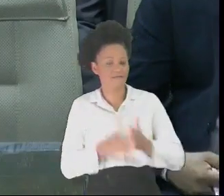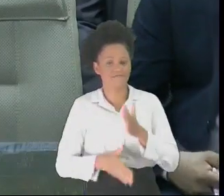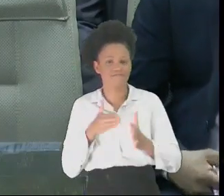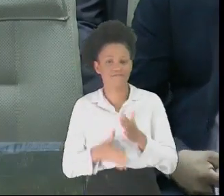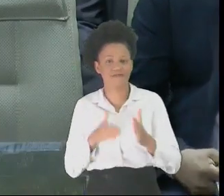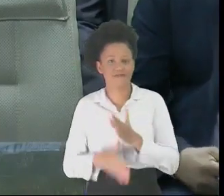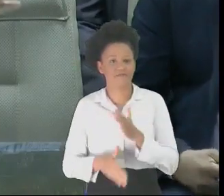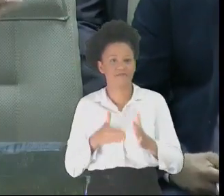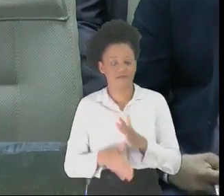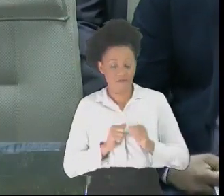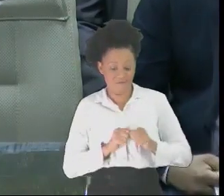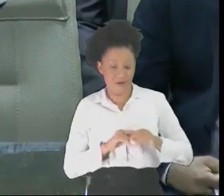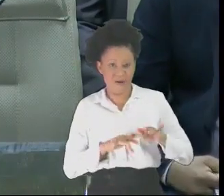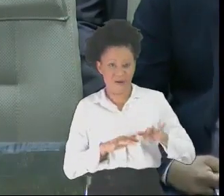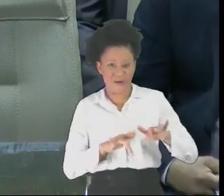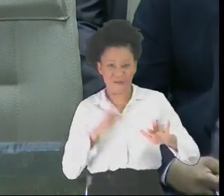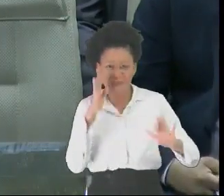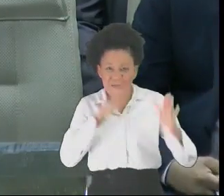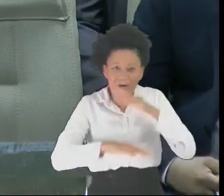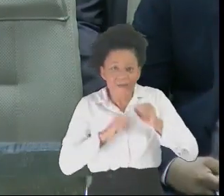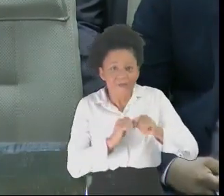tapurus tomarem conta da terra.